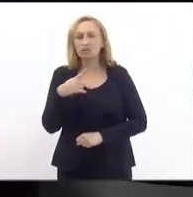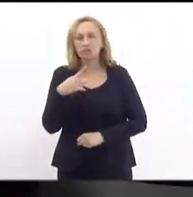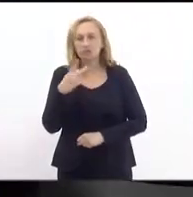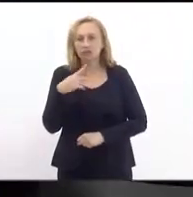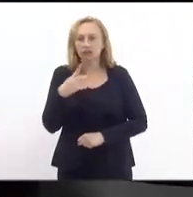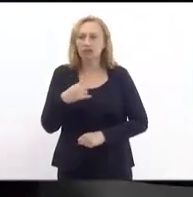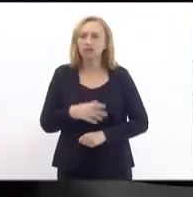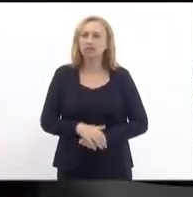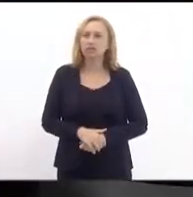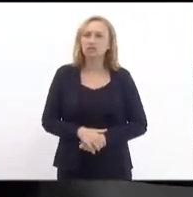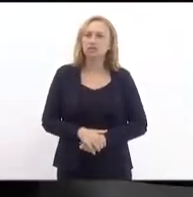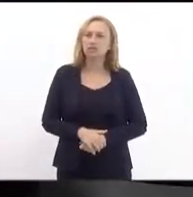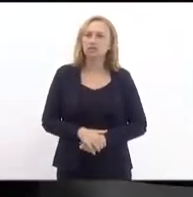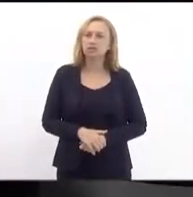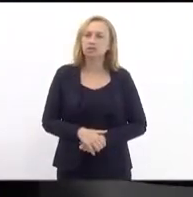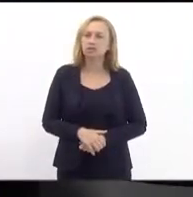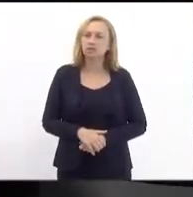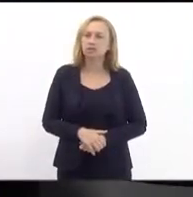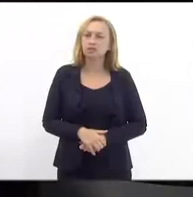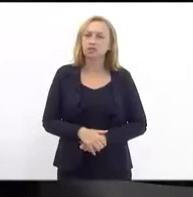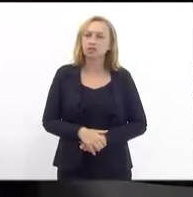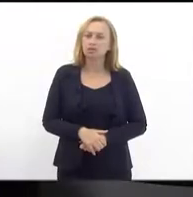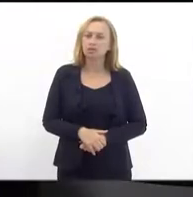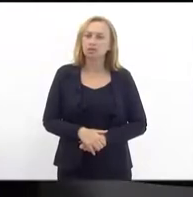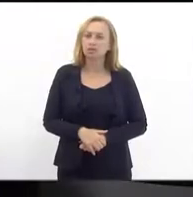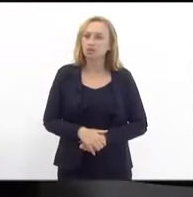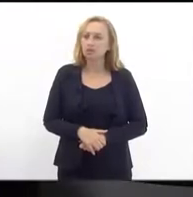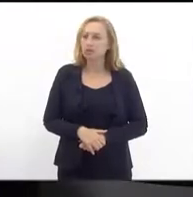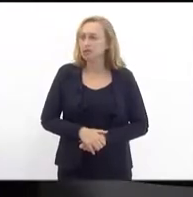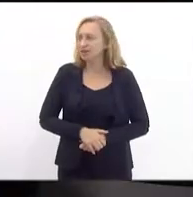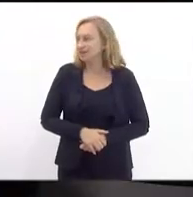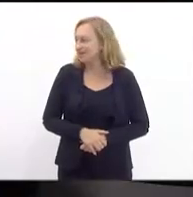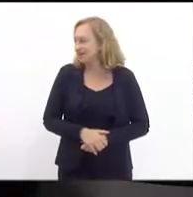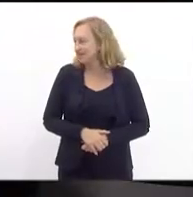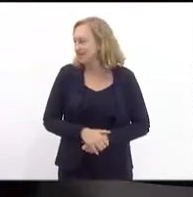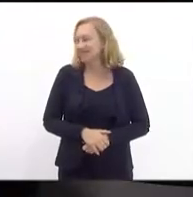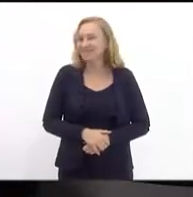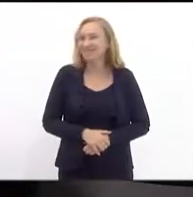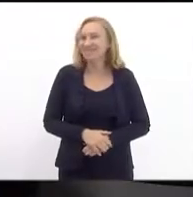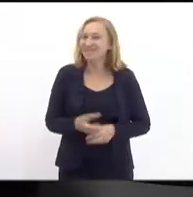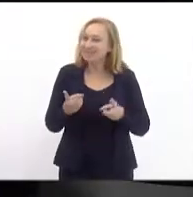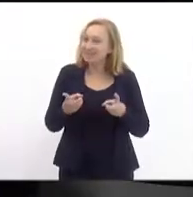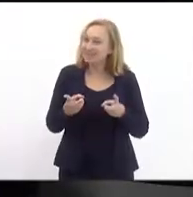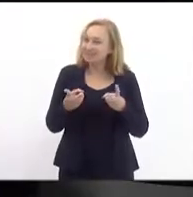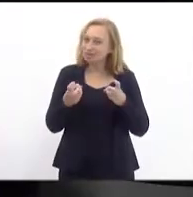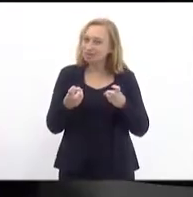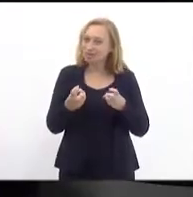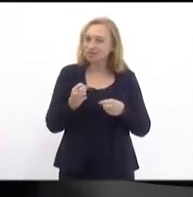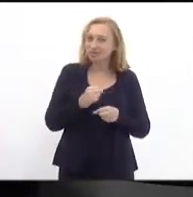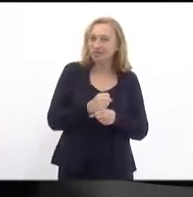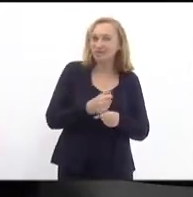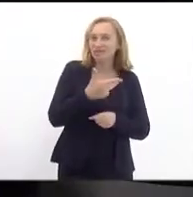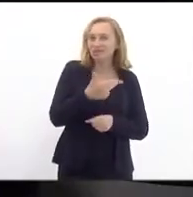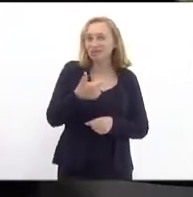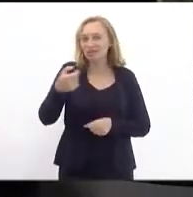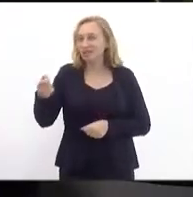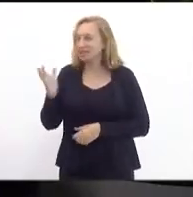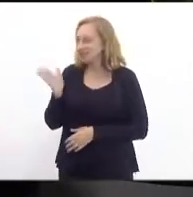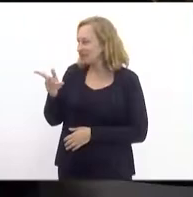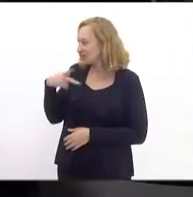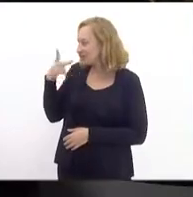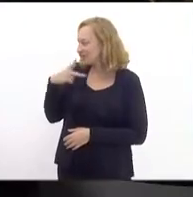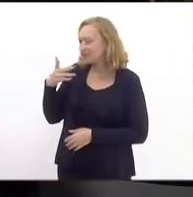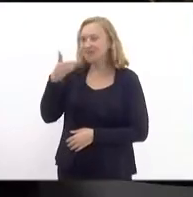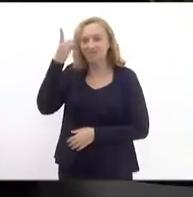Então, eu fico sempre muito inquieta quando a gente percebe que, em 2010, como já colocou aqui o